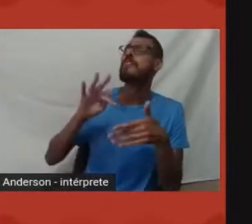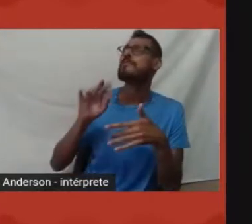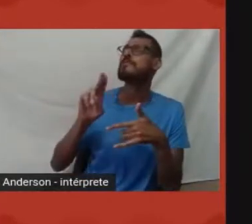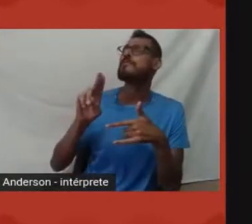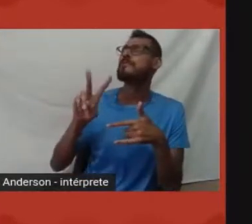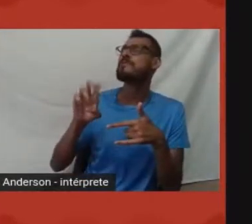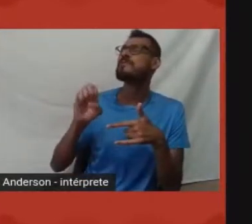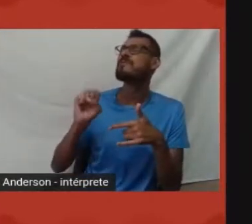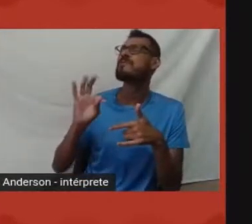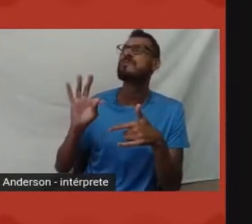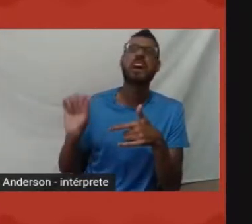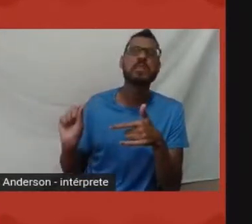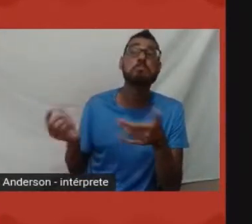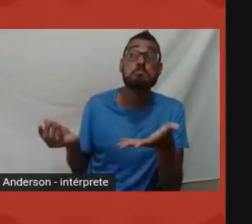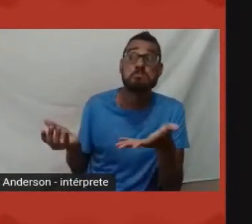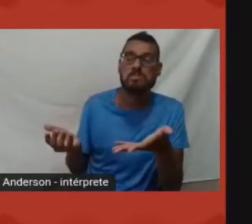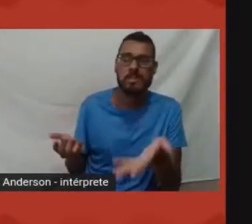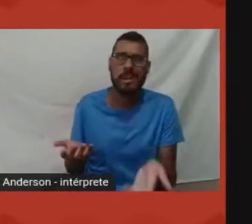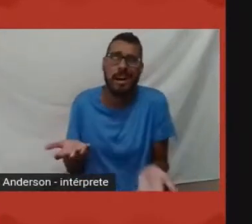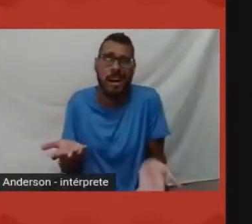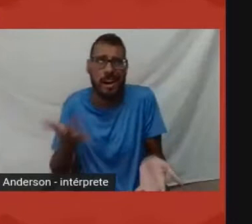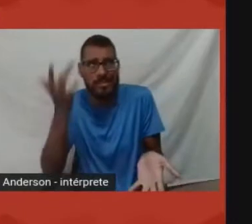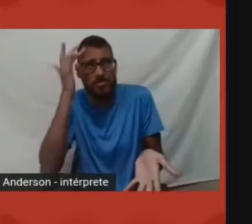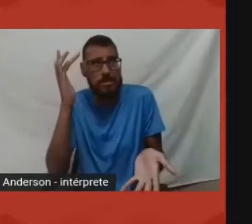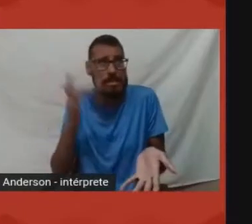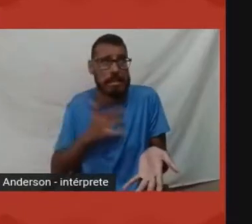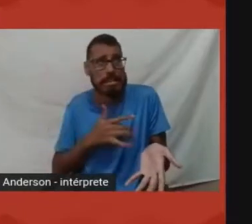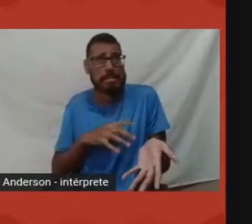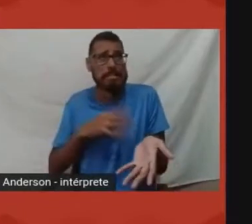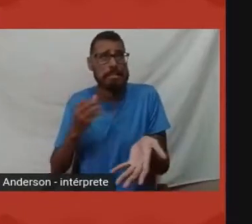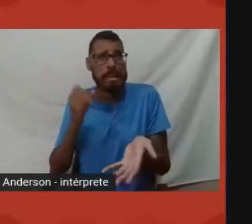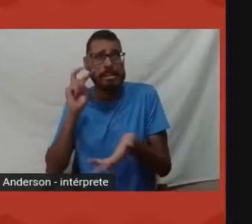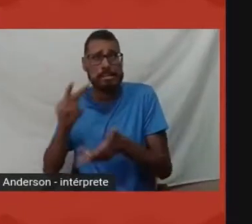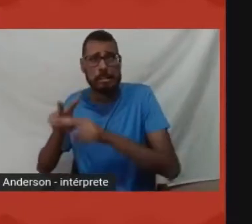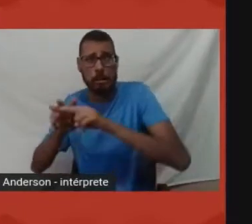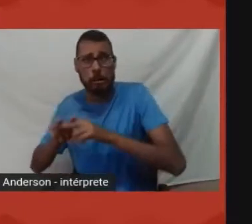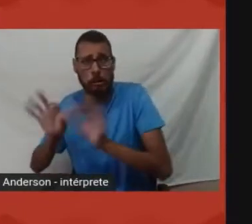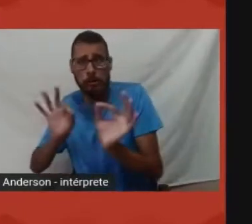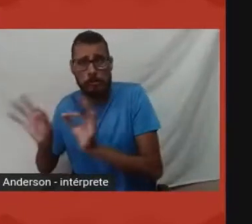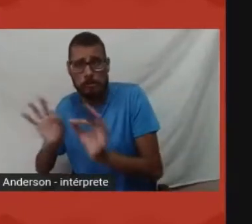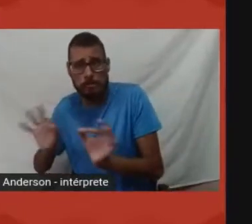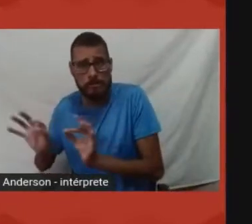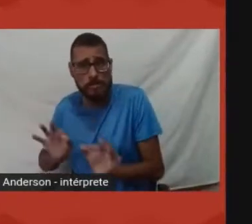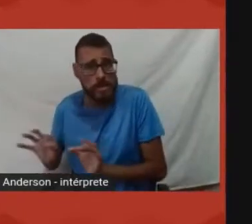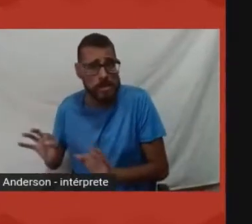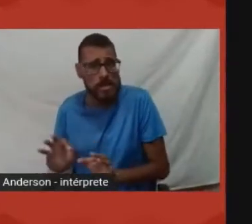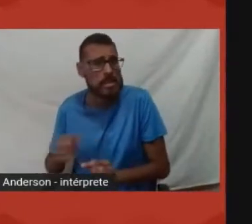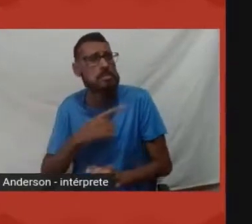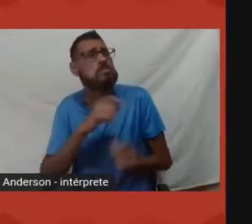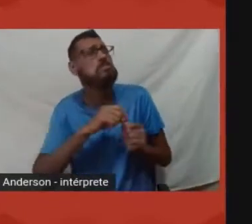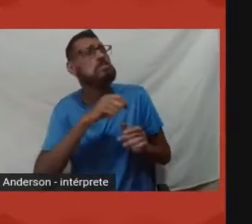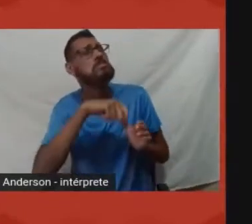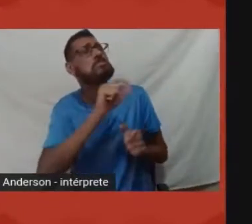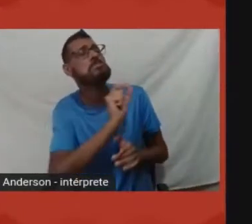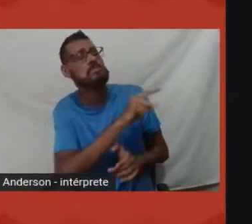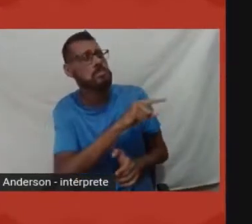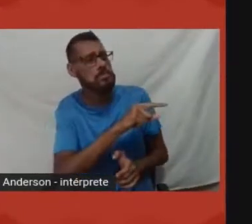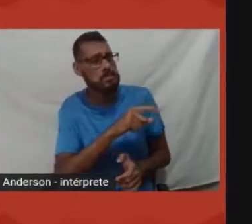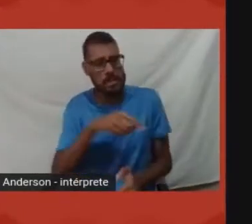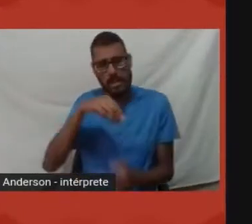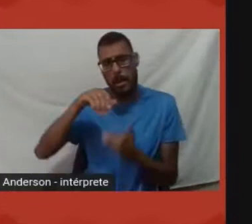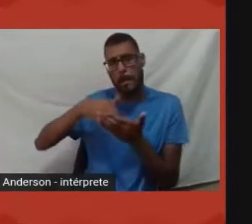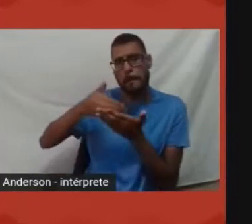lá. Estou tomando coragem para conferir o gabarito. Uhum. O que você está fazendo aí? Os produtos. Mingau. Legal. Quer? Porque, assim, se você